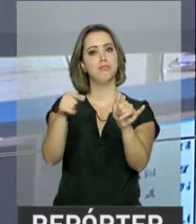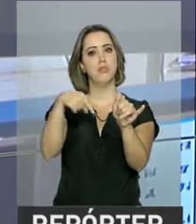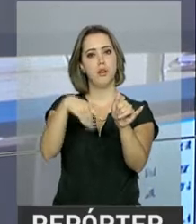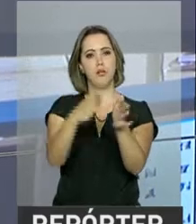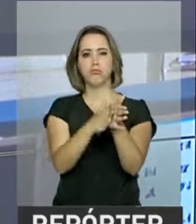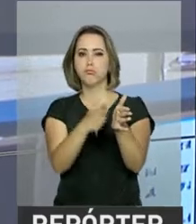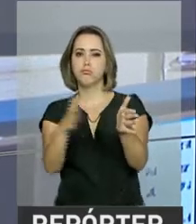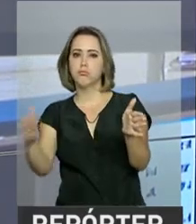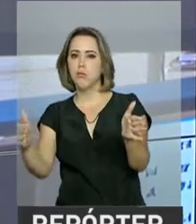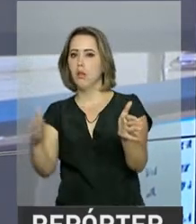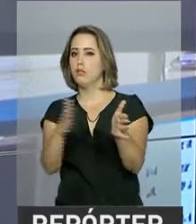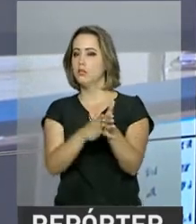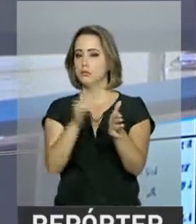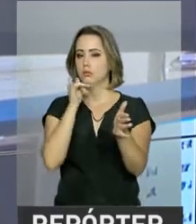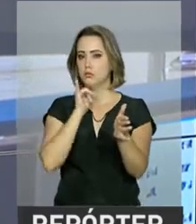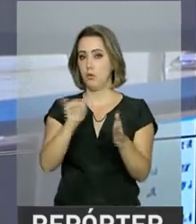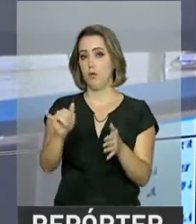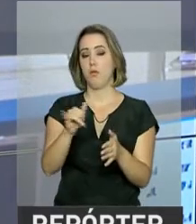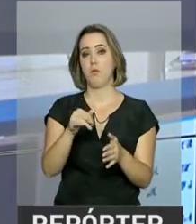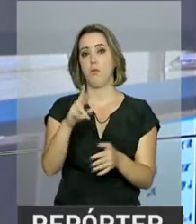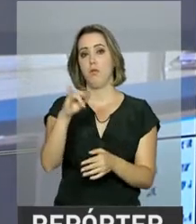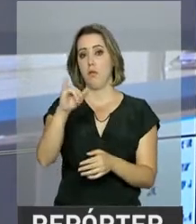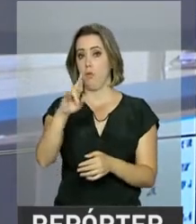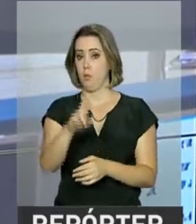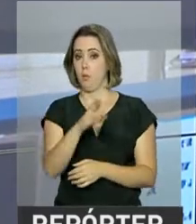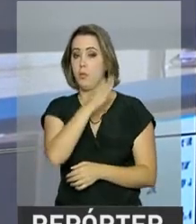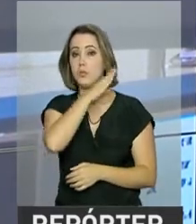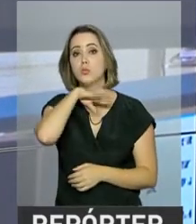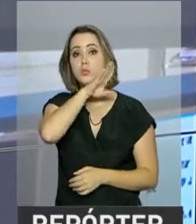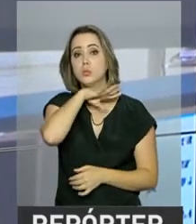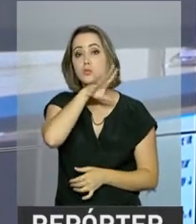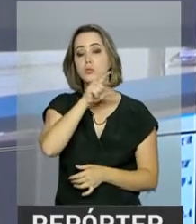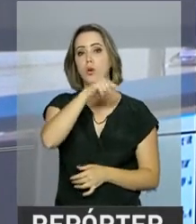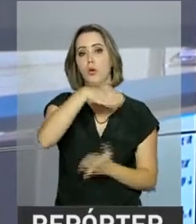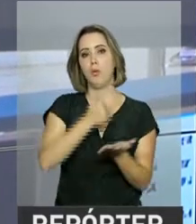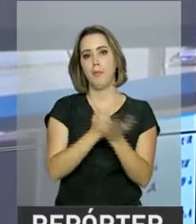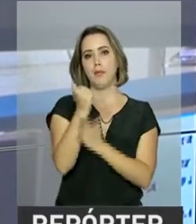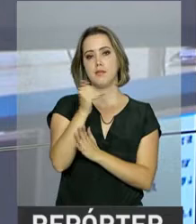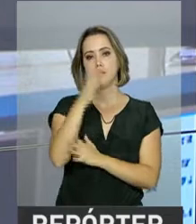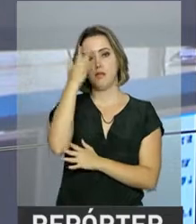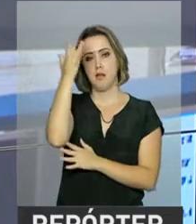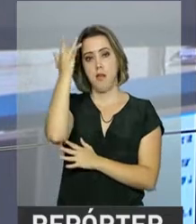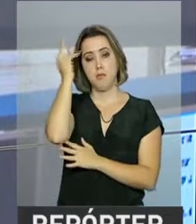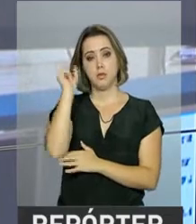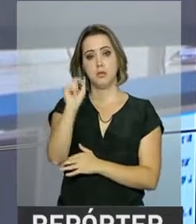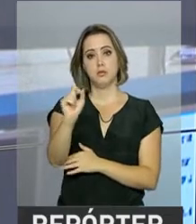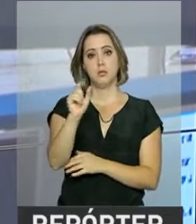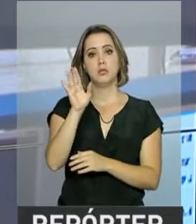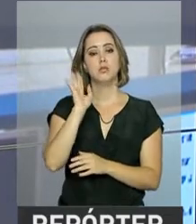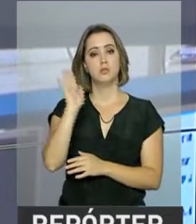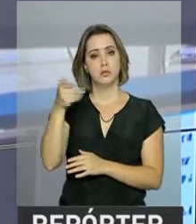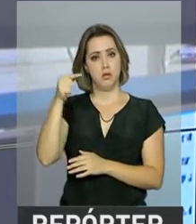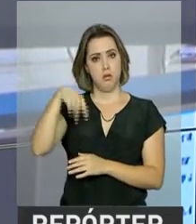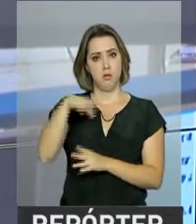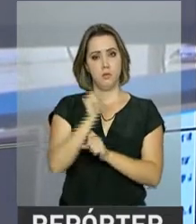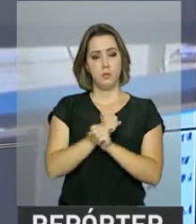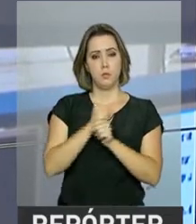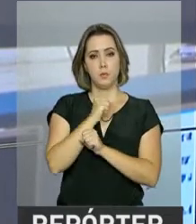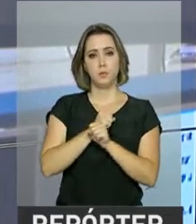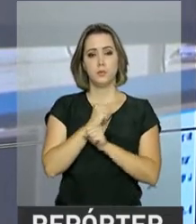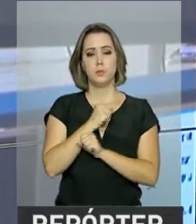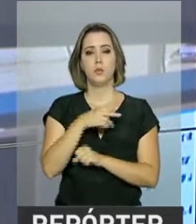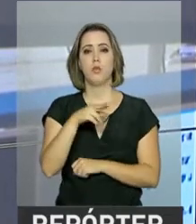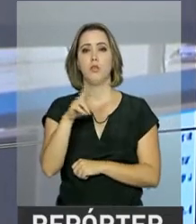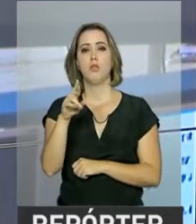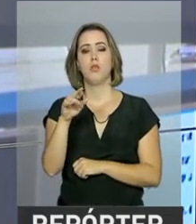amanhã. O programa para preencher a declaração já está disponível na internet. Para este ano, a Receita espera receber mais de